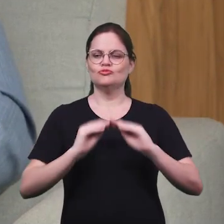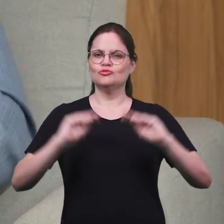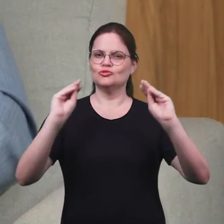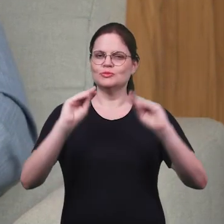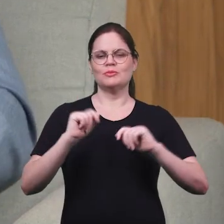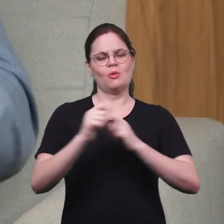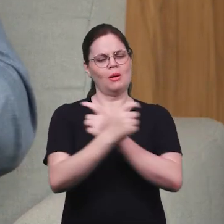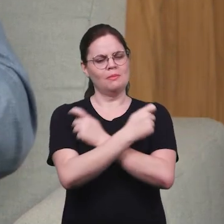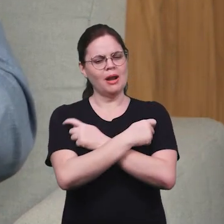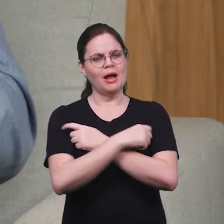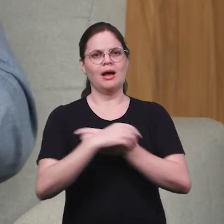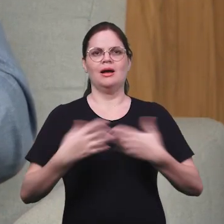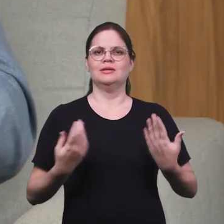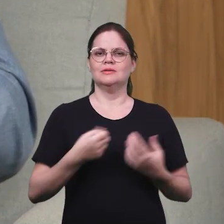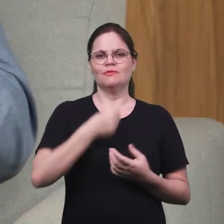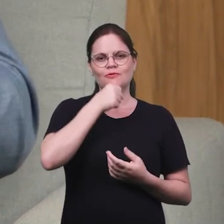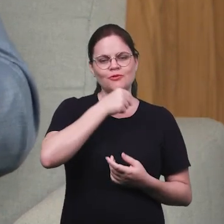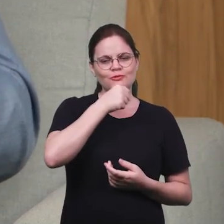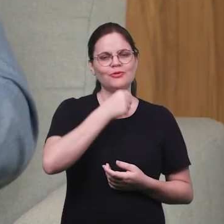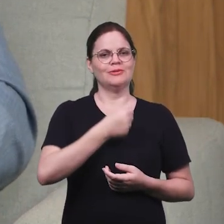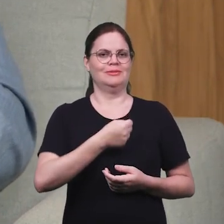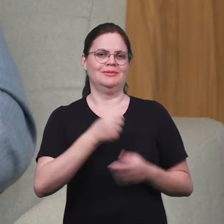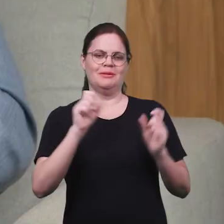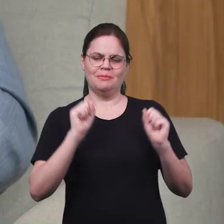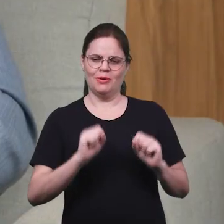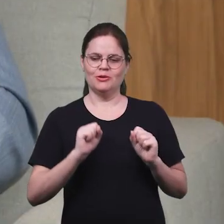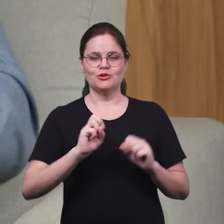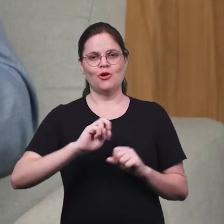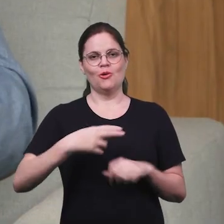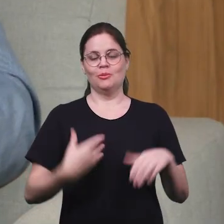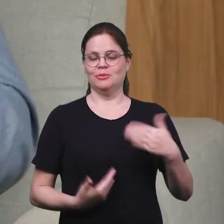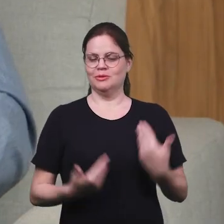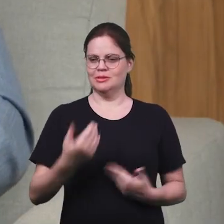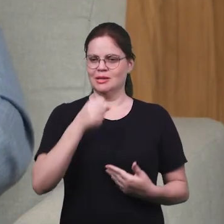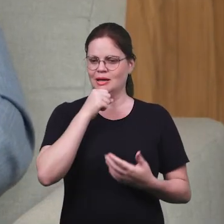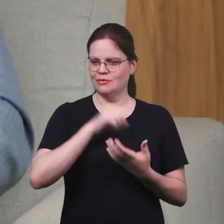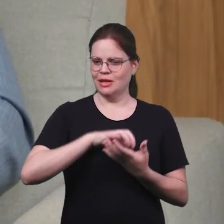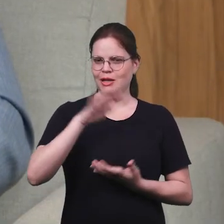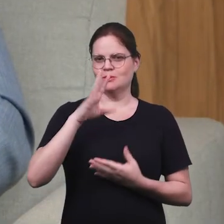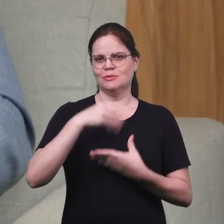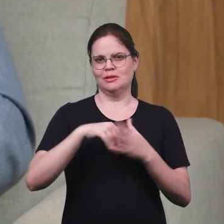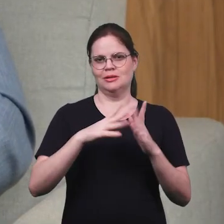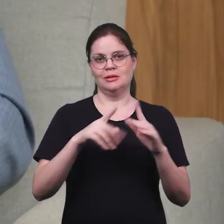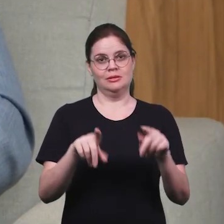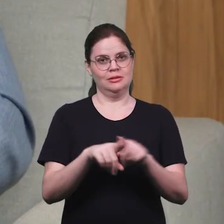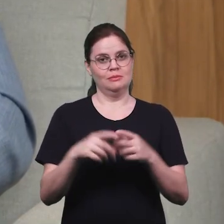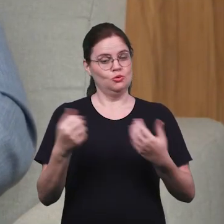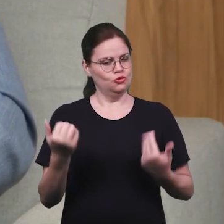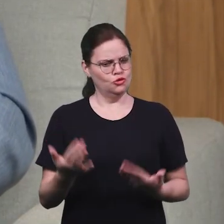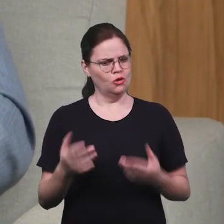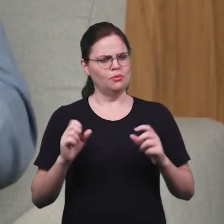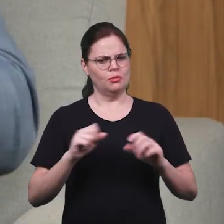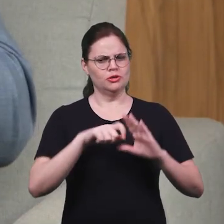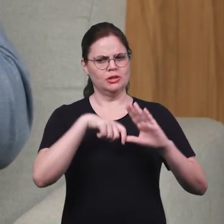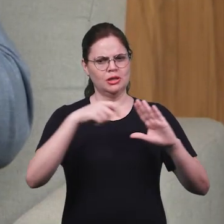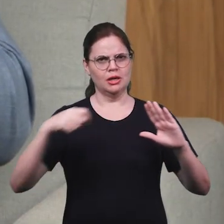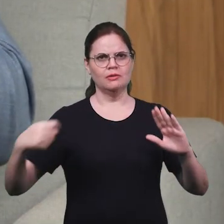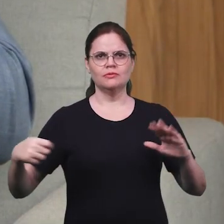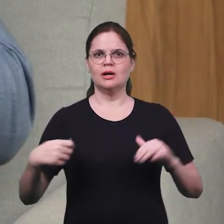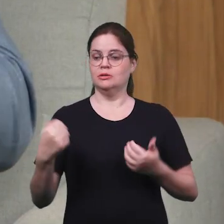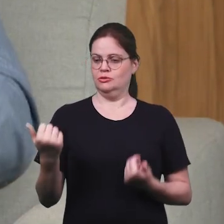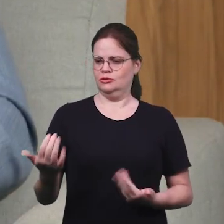recadinho, às vezes um abraço para o vovô e para a vovó, ou para o irmão da igreja que é um idoso. O jovem também, o